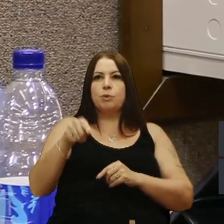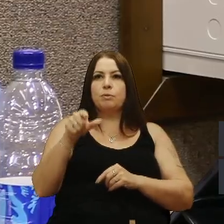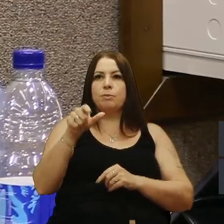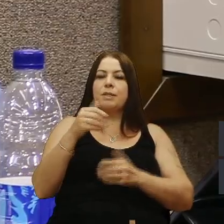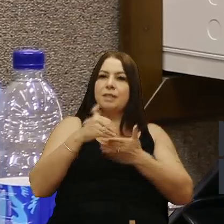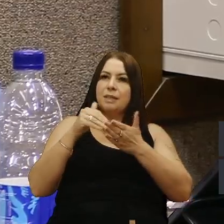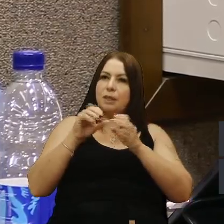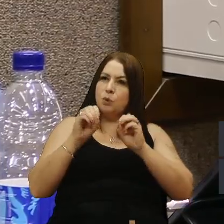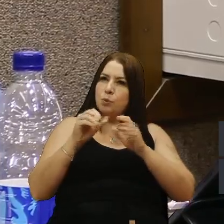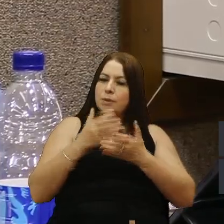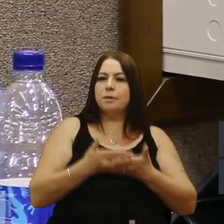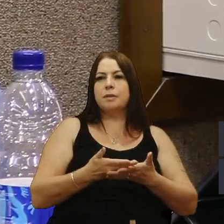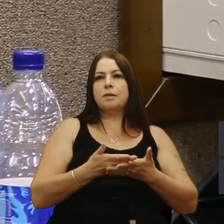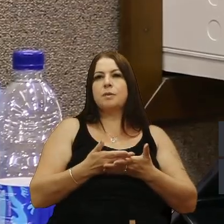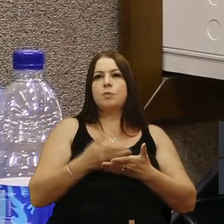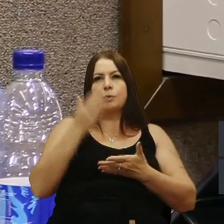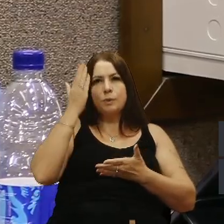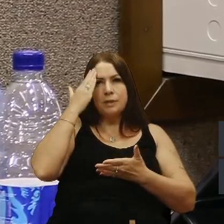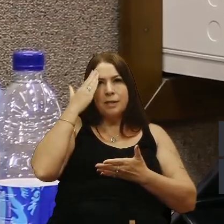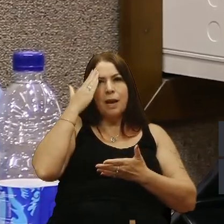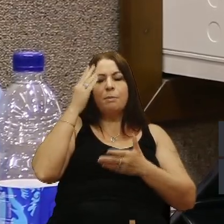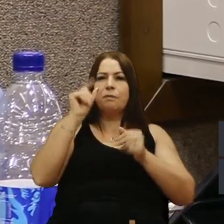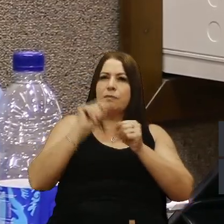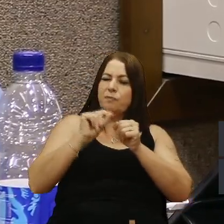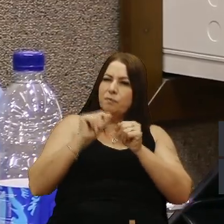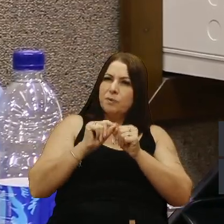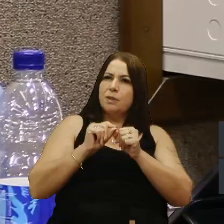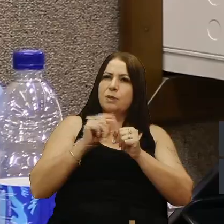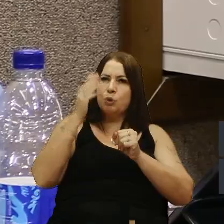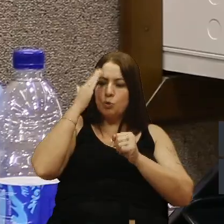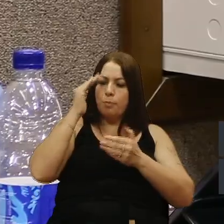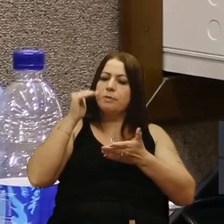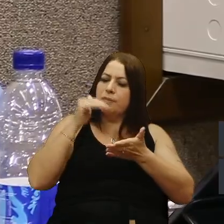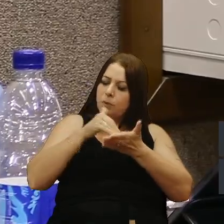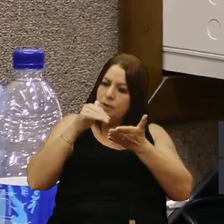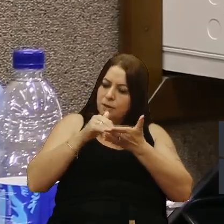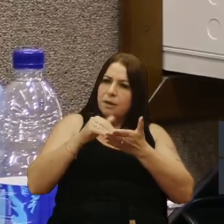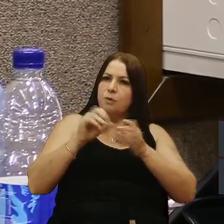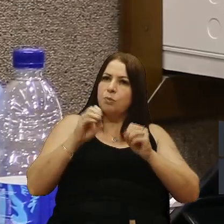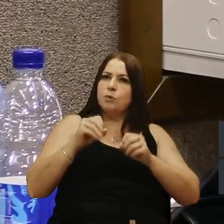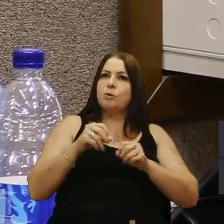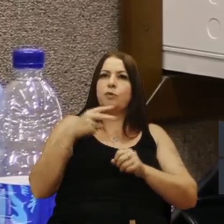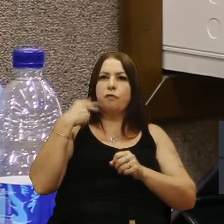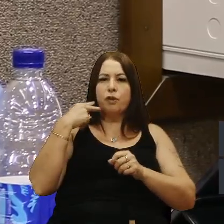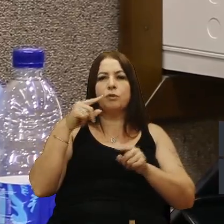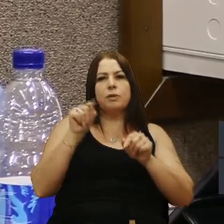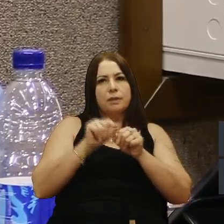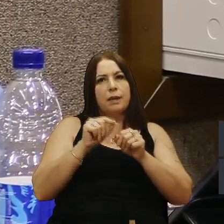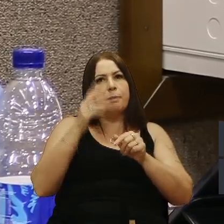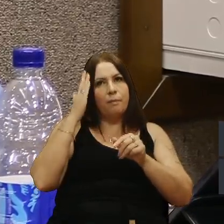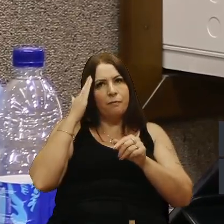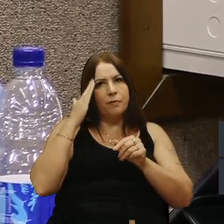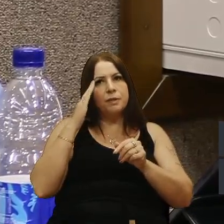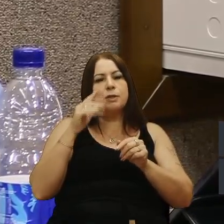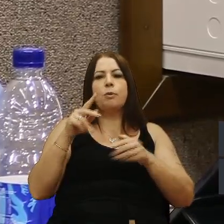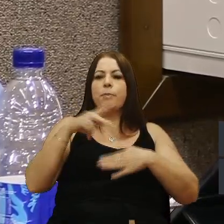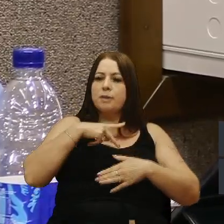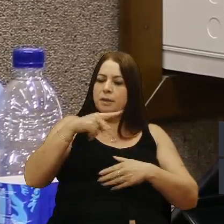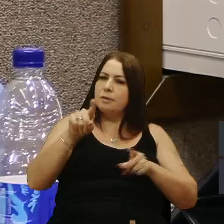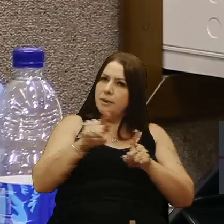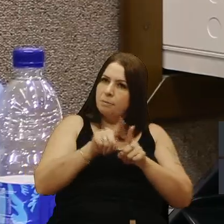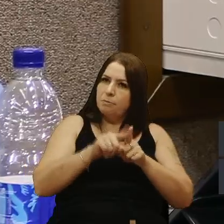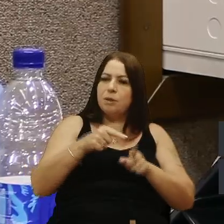secretário de Educação, soube o que estava fazendo e soube ser o secretário de Educação. Como vereador, o senhor soube, como presidente dessa casa,